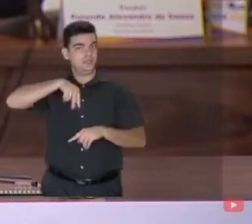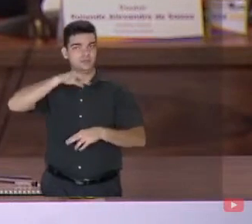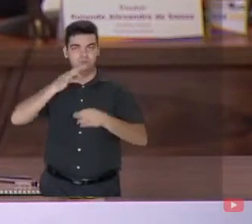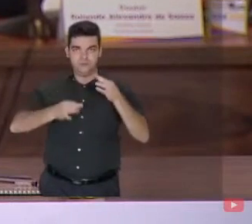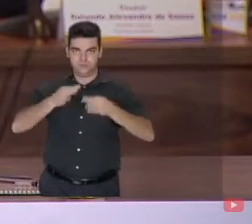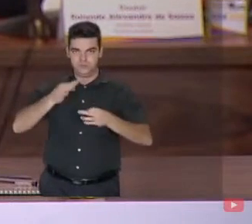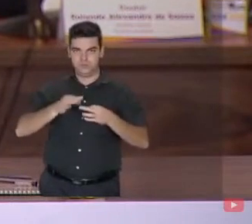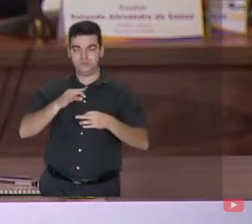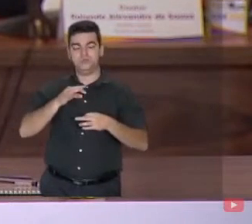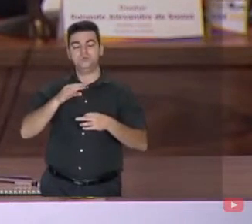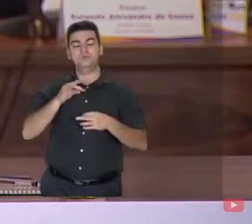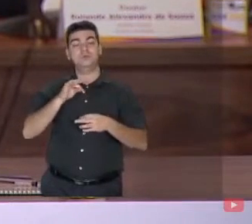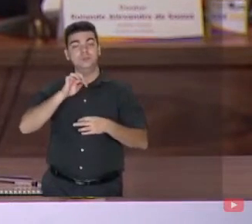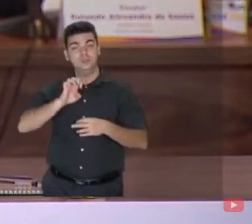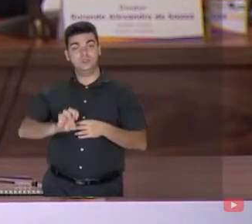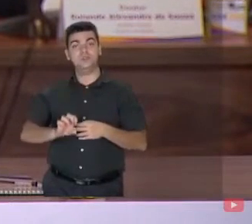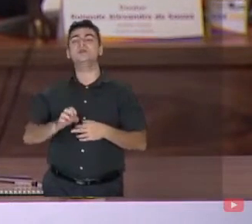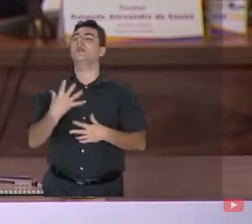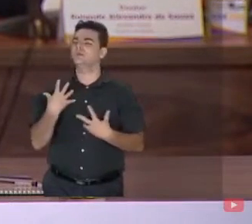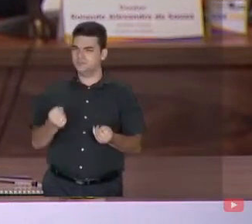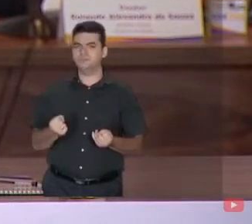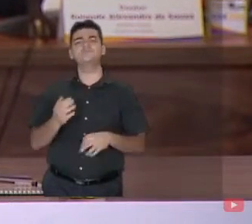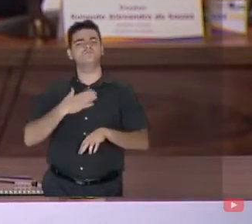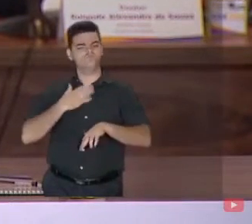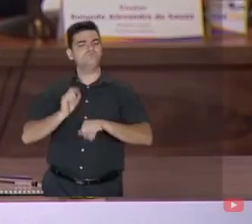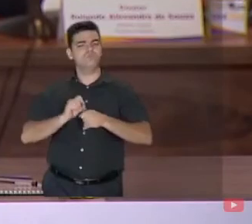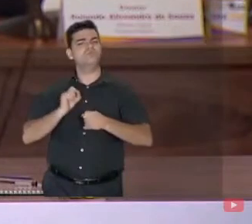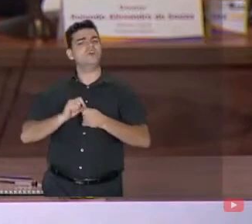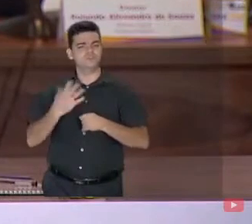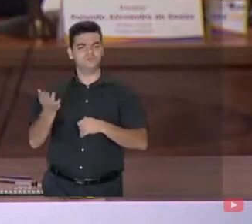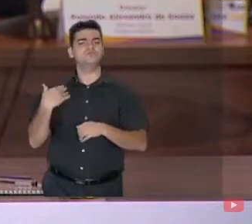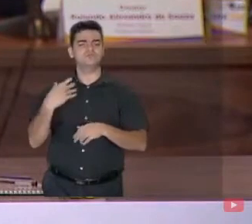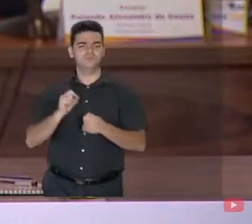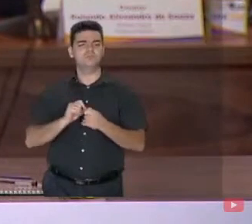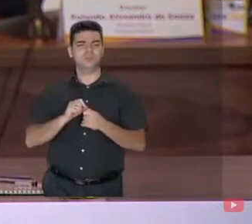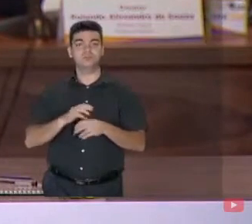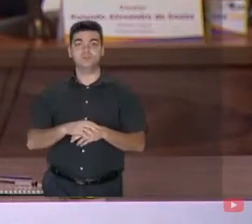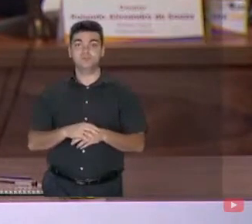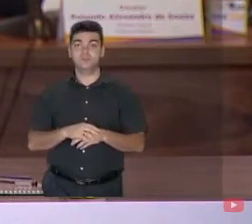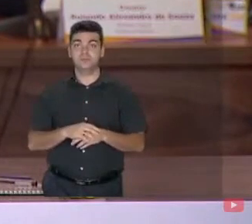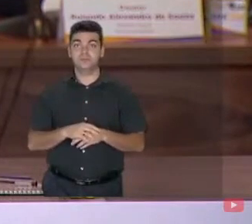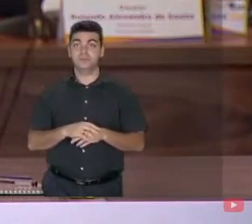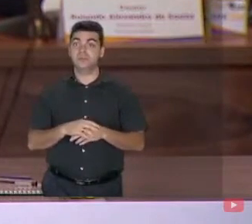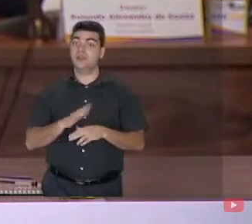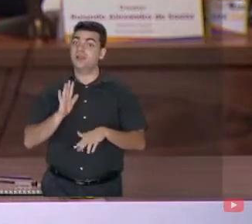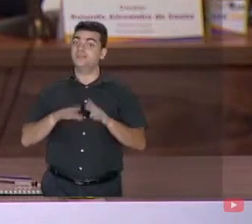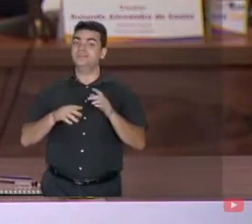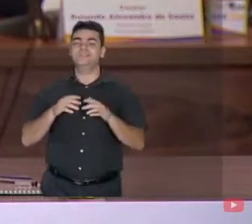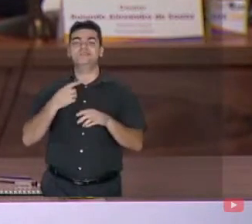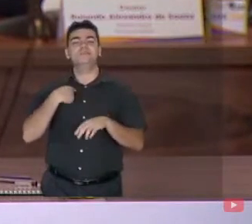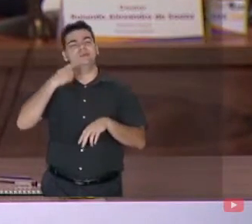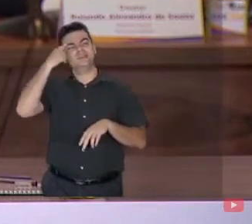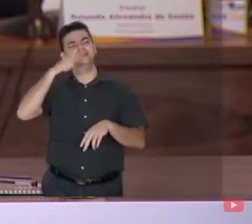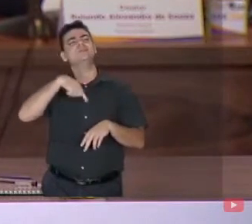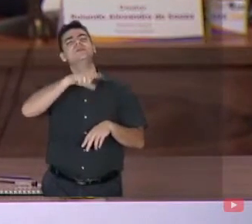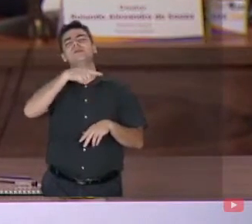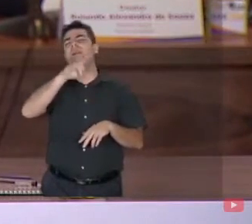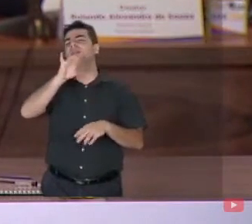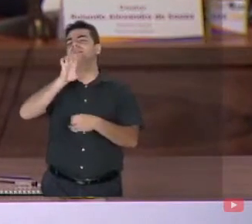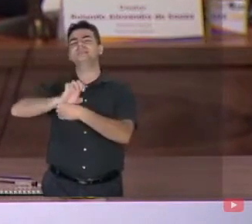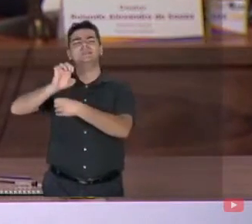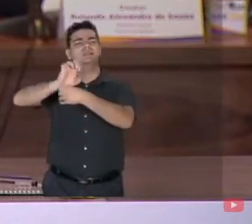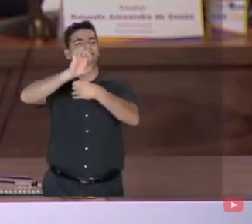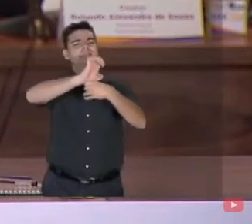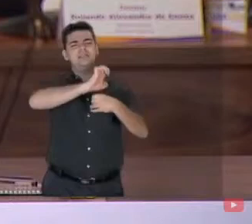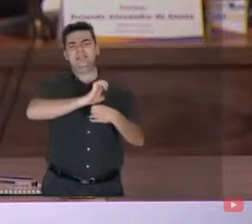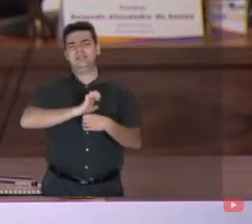Superior Eleitoral chamou para si essa responsabilidade. Ao invés de espargi-la em 27 ou 26